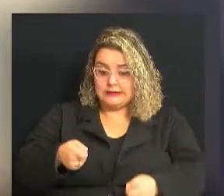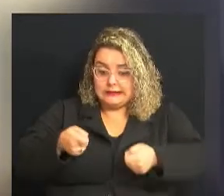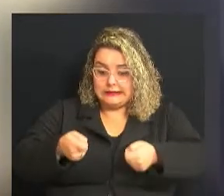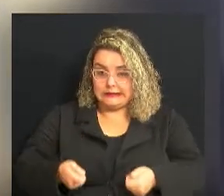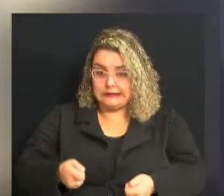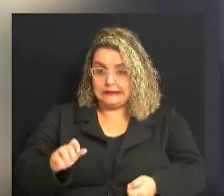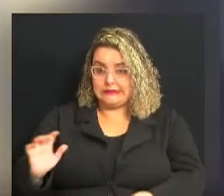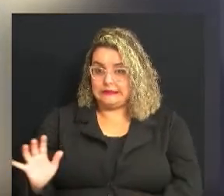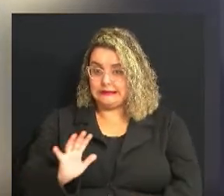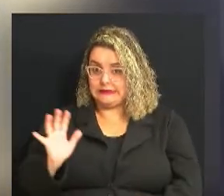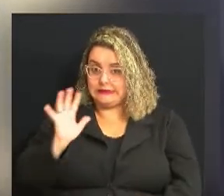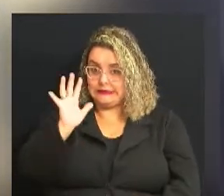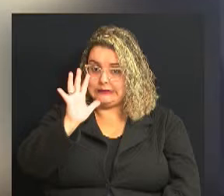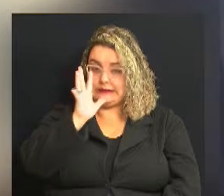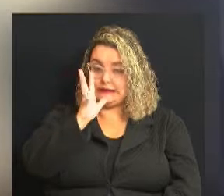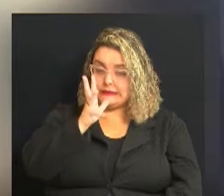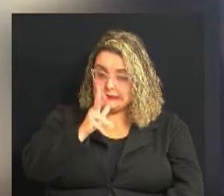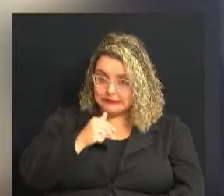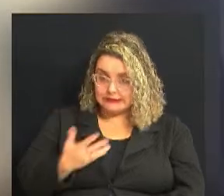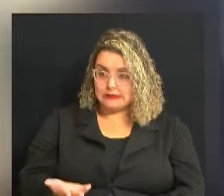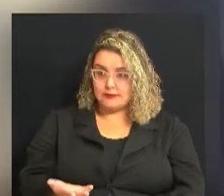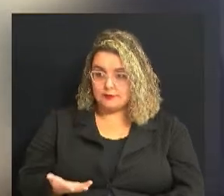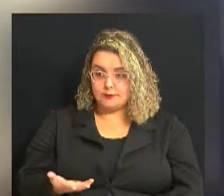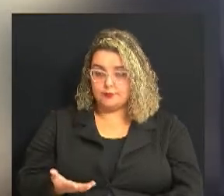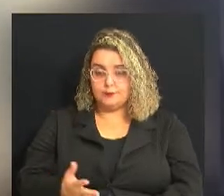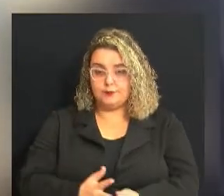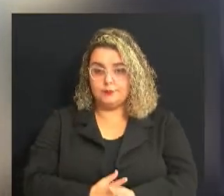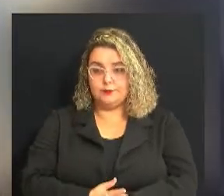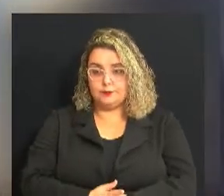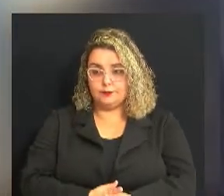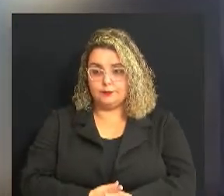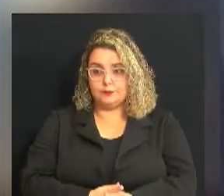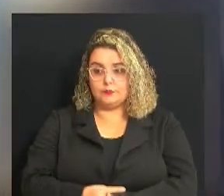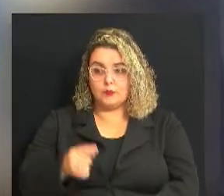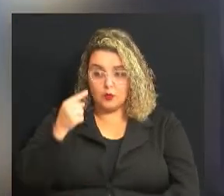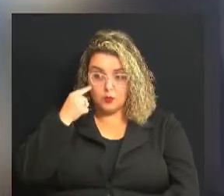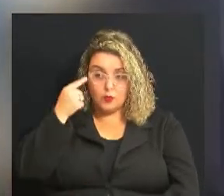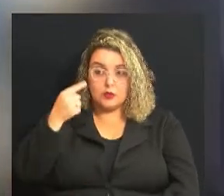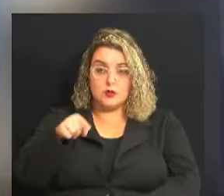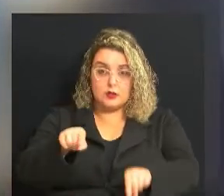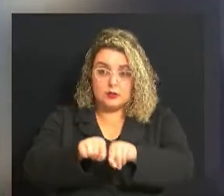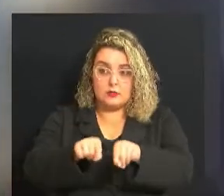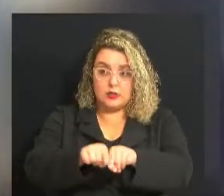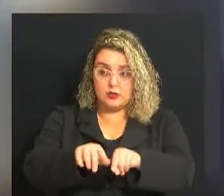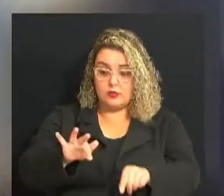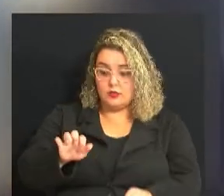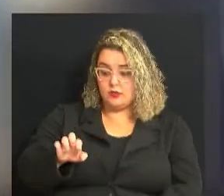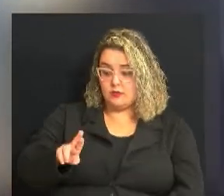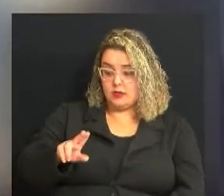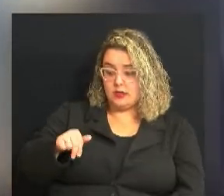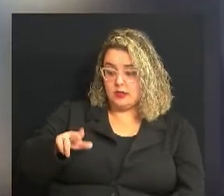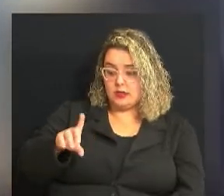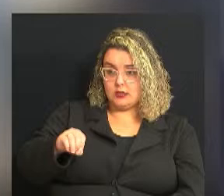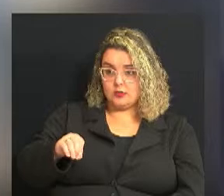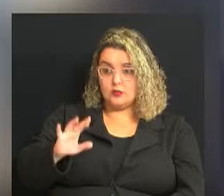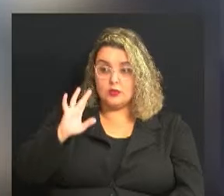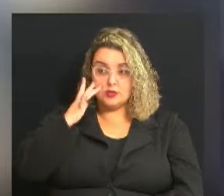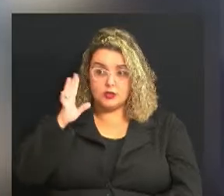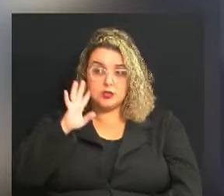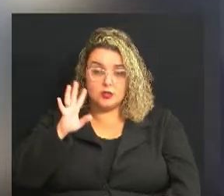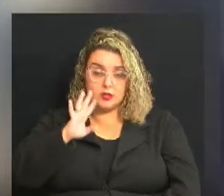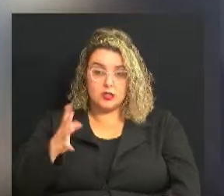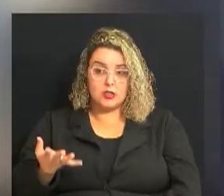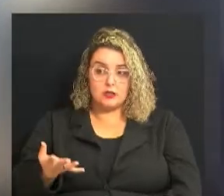e caras, tá? Então, o ideal seria também, a ideia do Fernando achei bastante bacana, se trabalhar